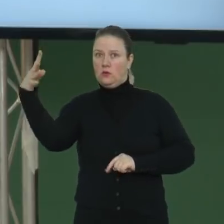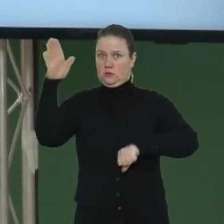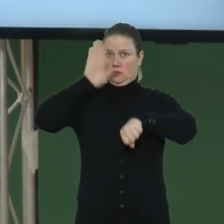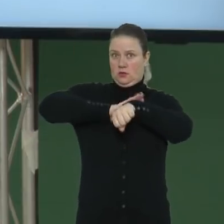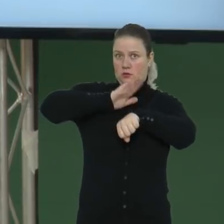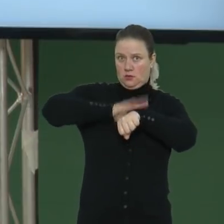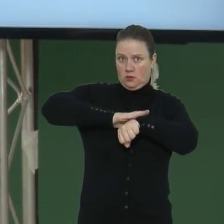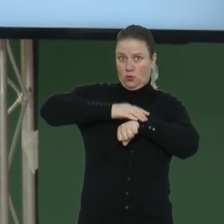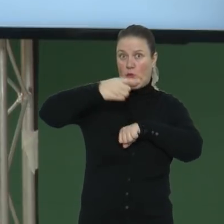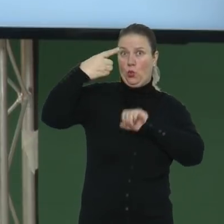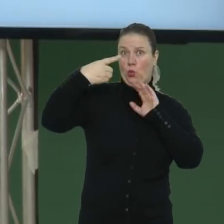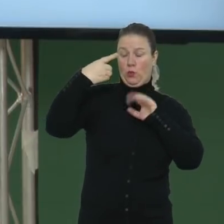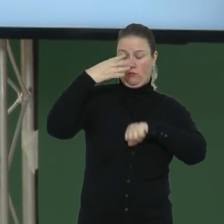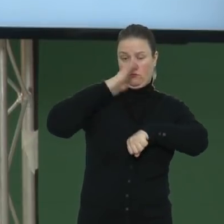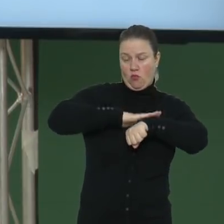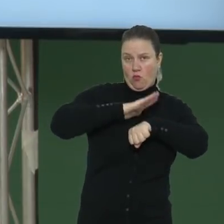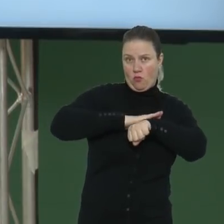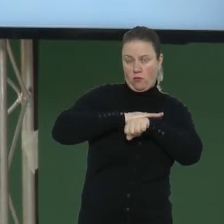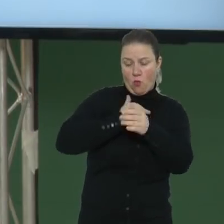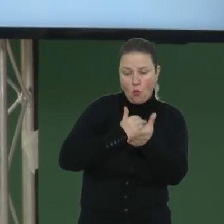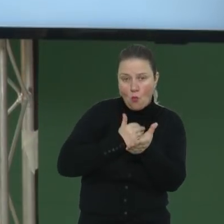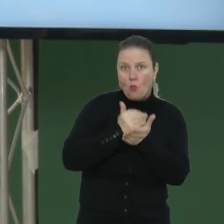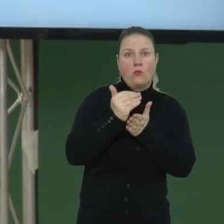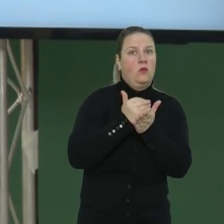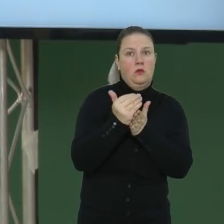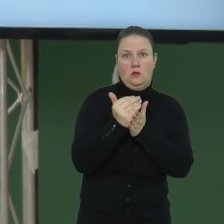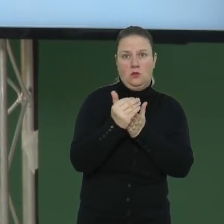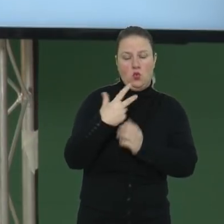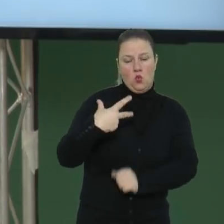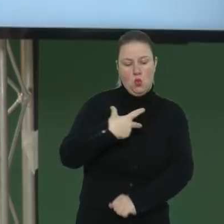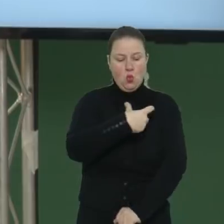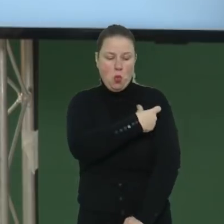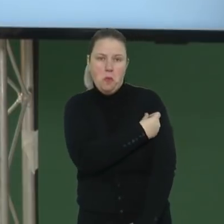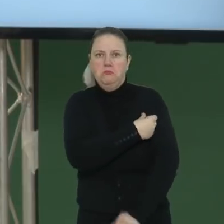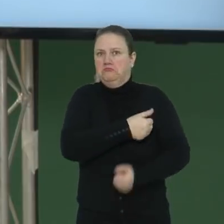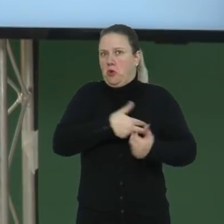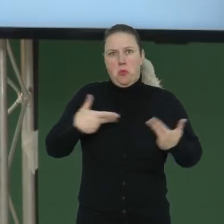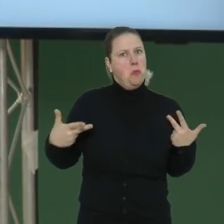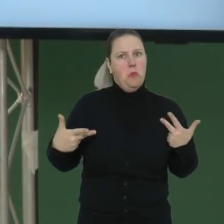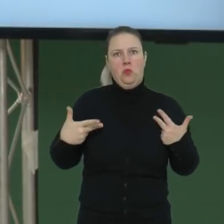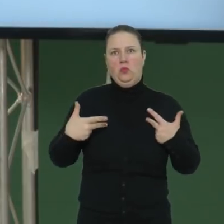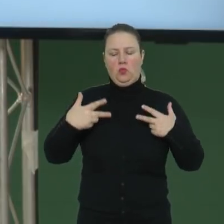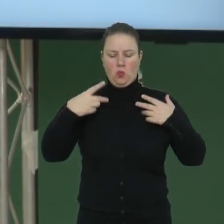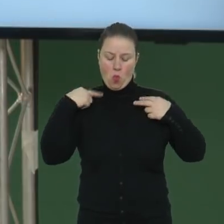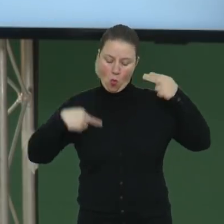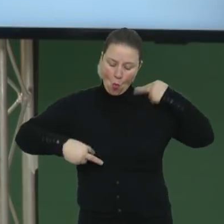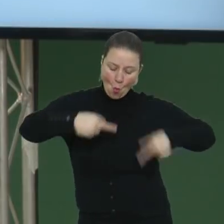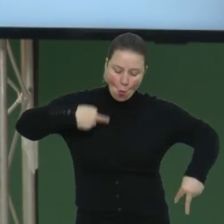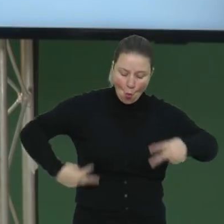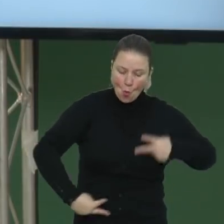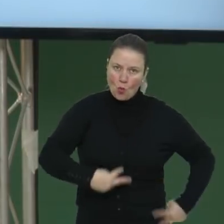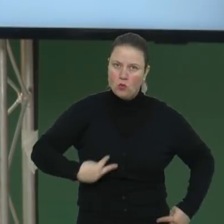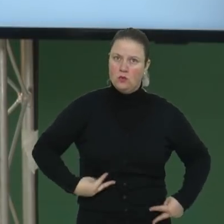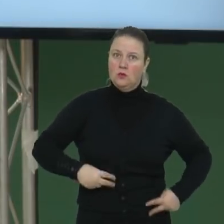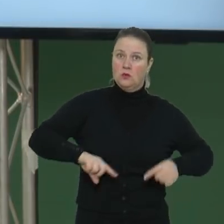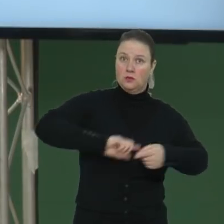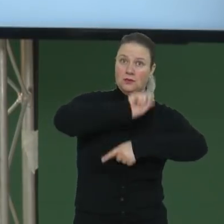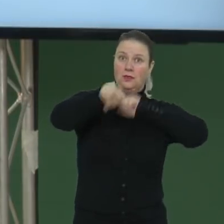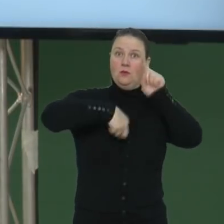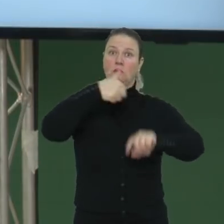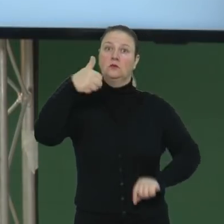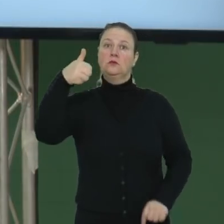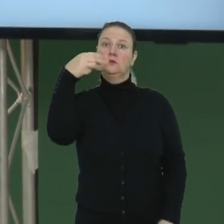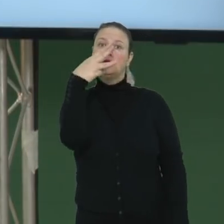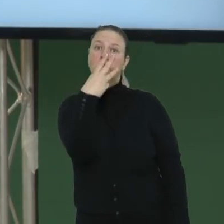né? No primeiro momento, no instante que foi injetado o componente químico para visualizar o órgão, aí depois de 13 horas, depois